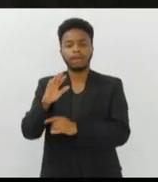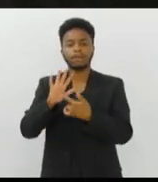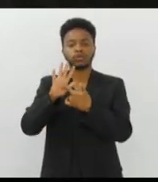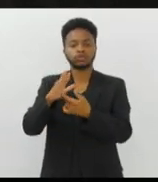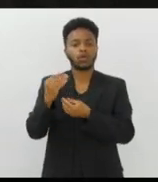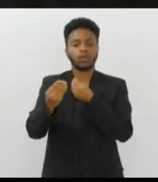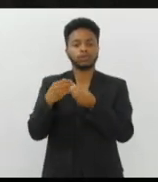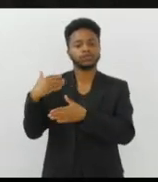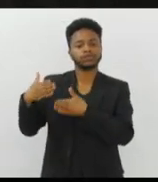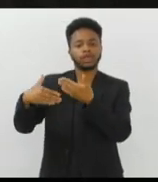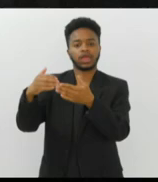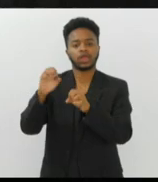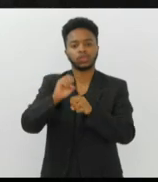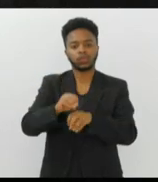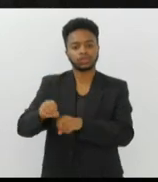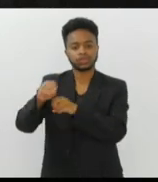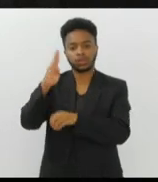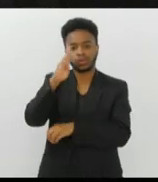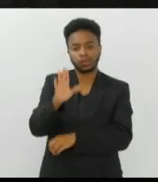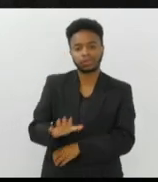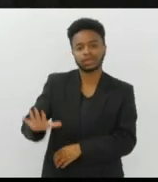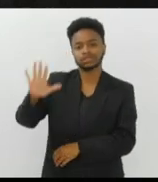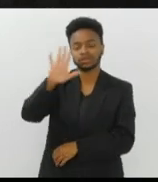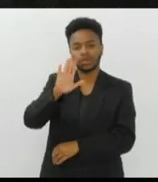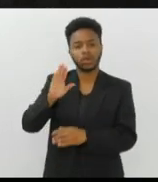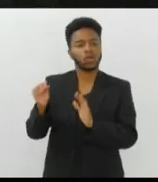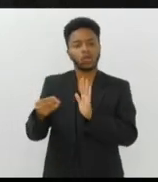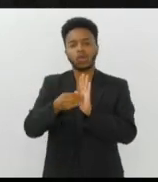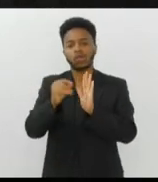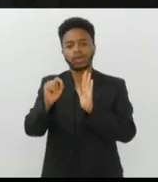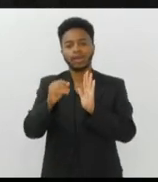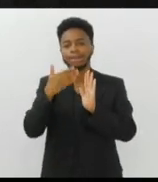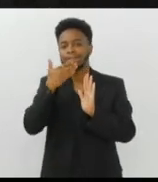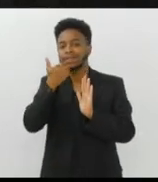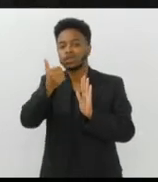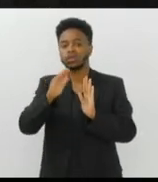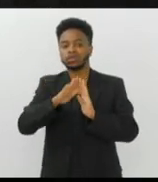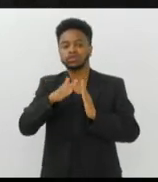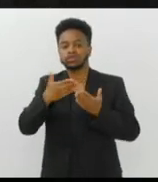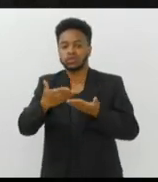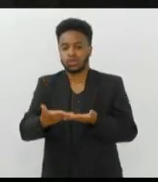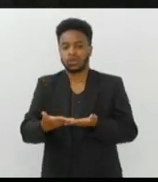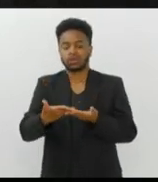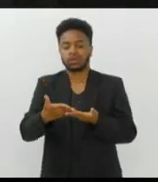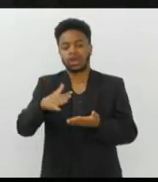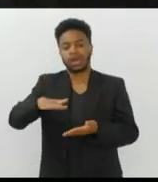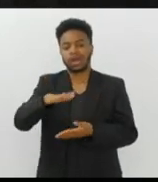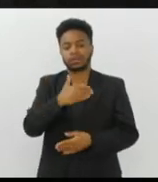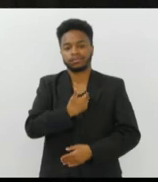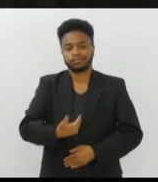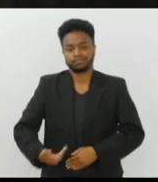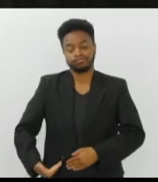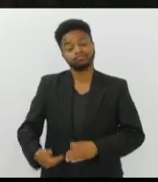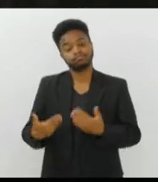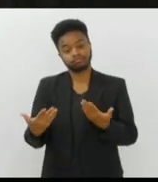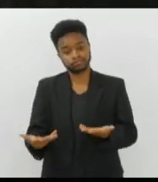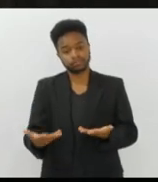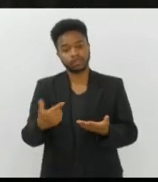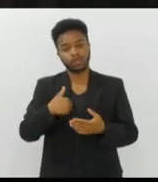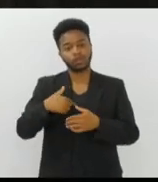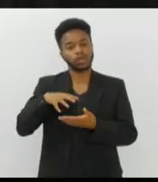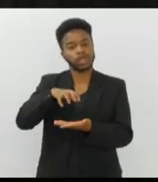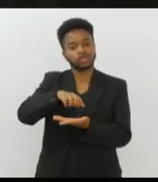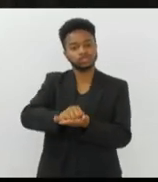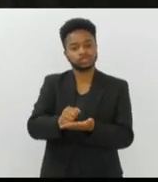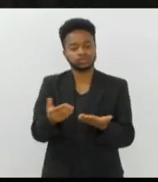da Educação no Brasil, ser considerada a melhor escola da rede estadual. Então fica aqui esse